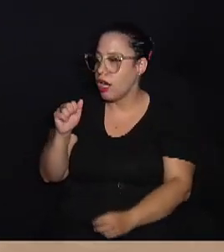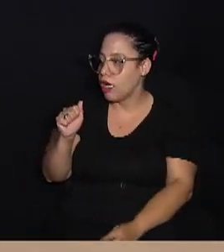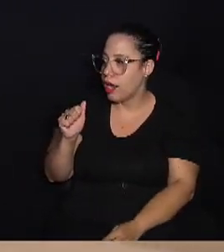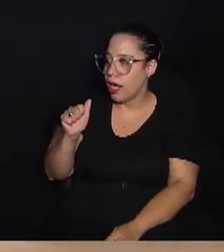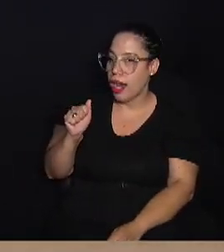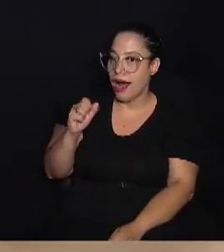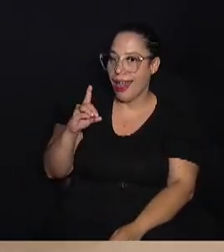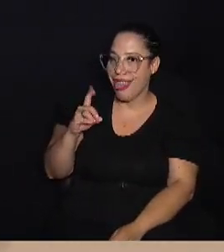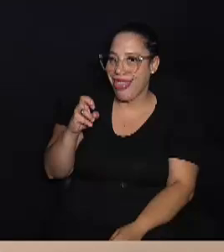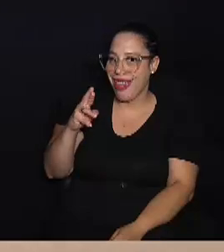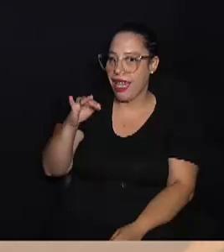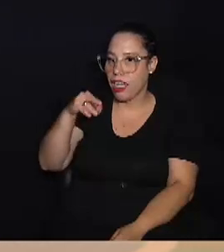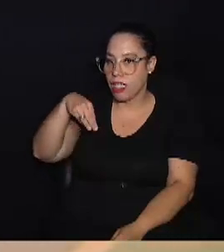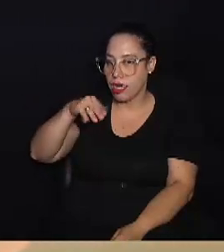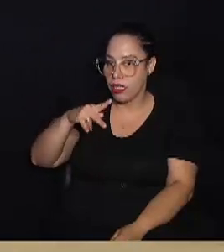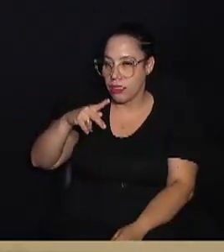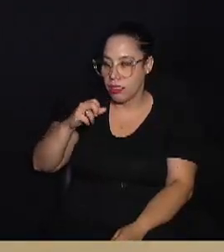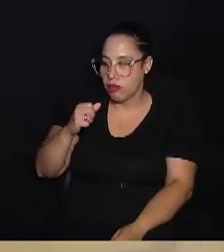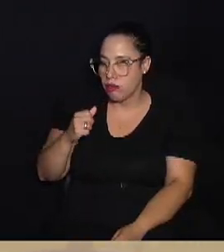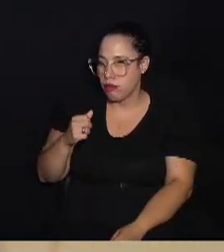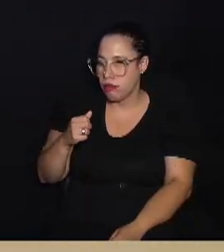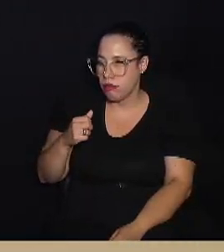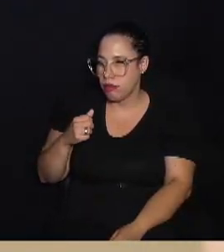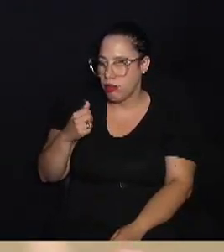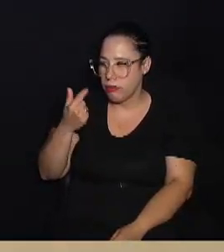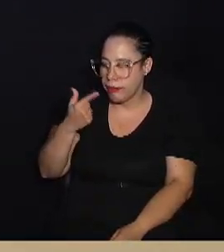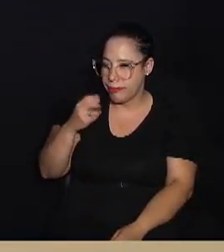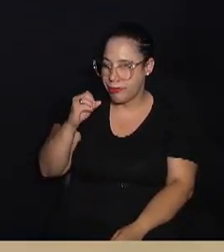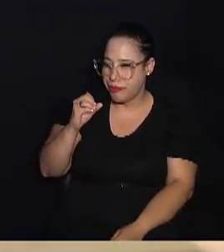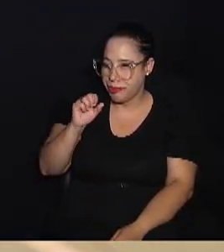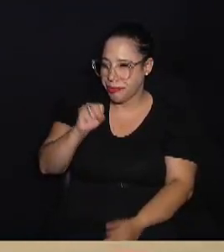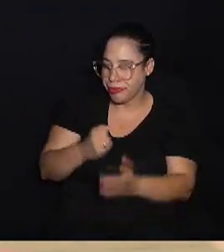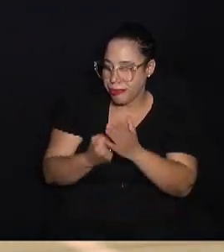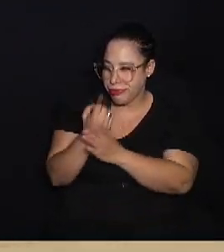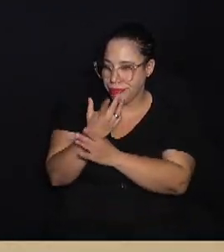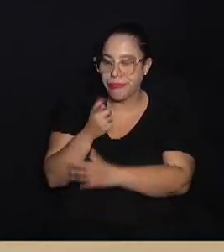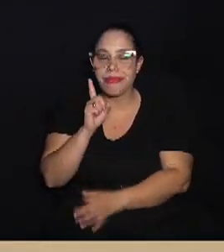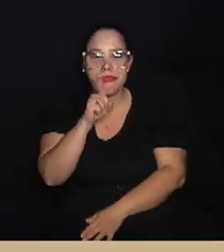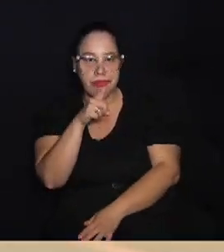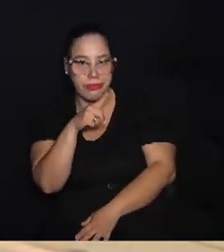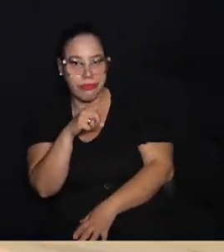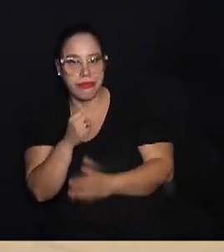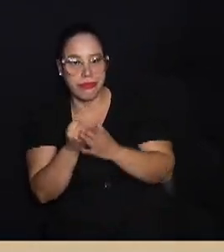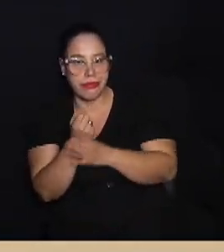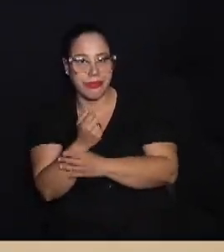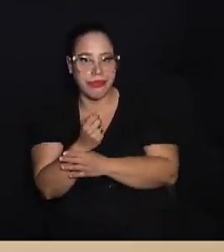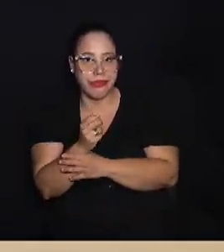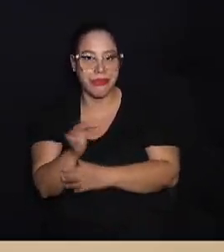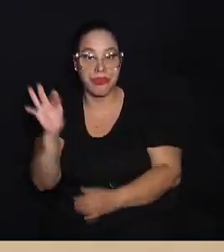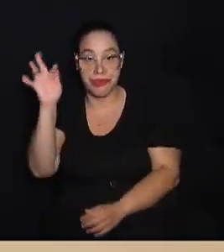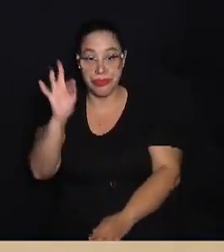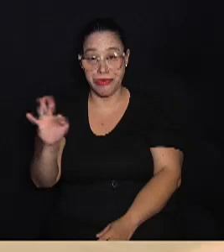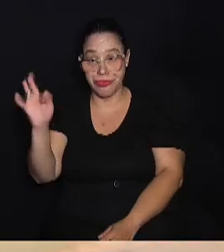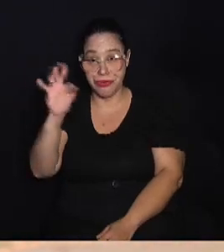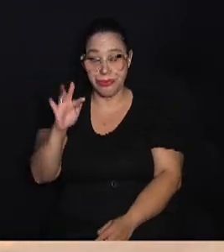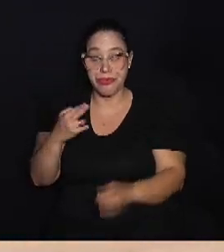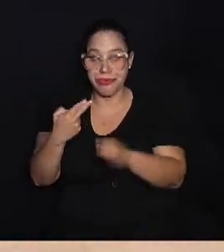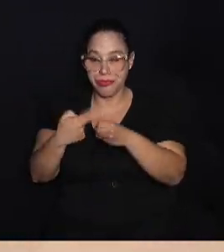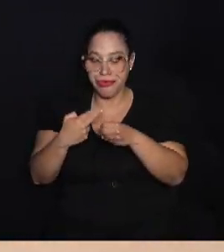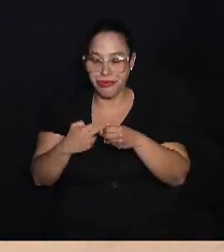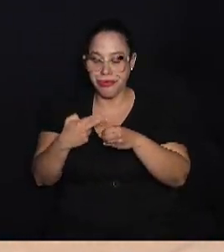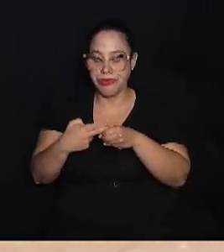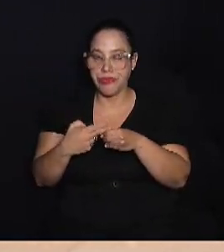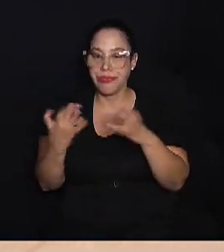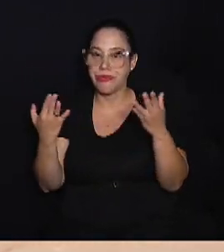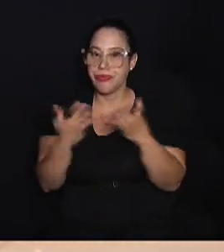né? O time existe desde 2008, é isso mesmo? Desde 2008. A gente surgiu na Faculdade de Educação Física da Unicamp. Hoje a gente